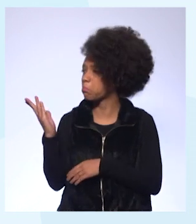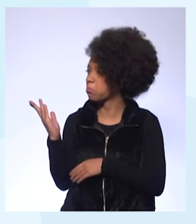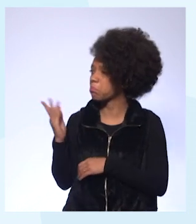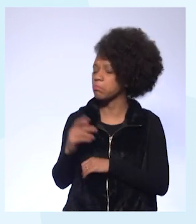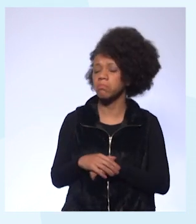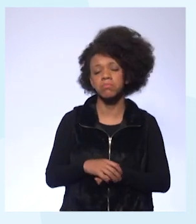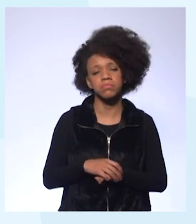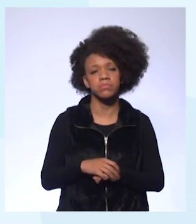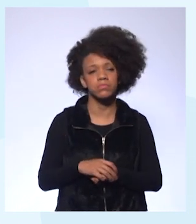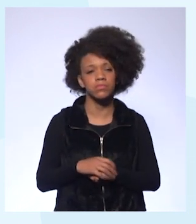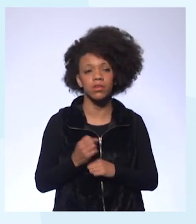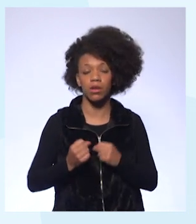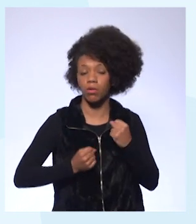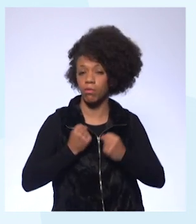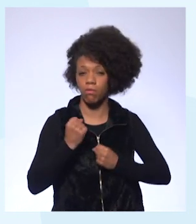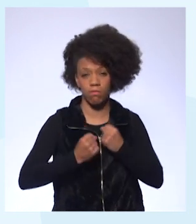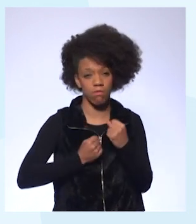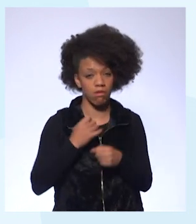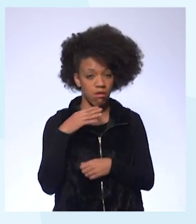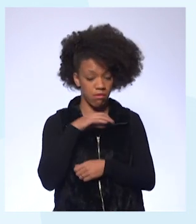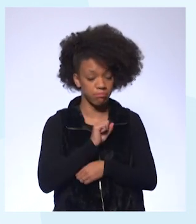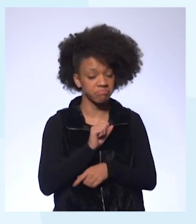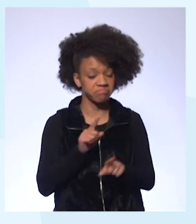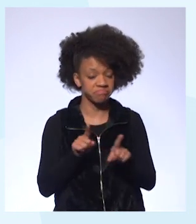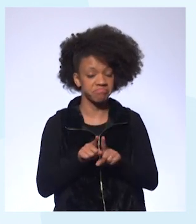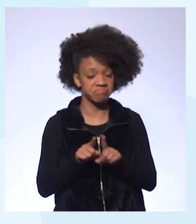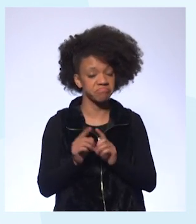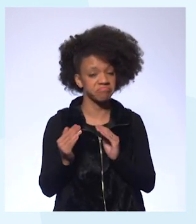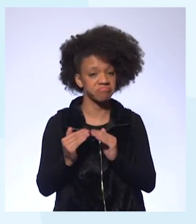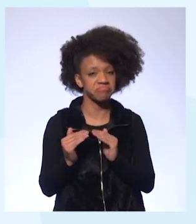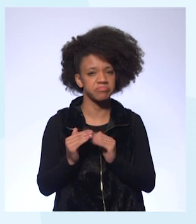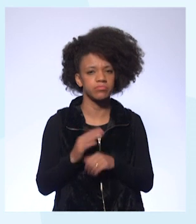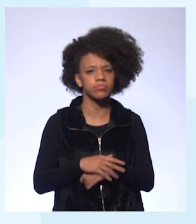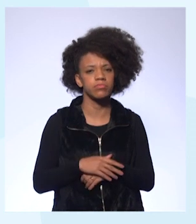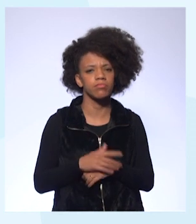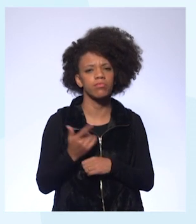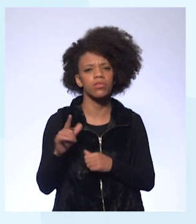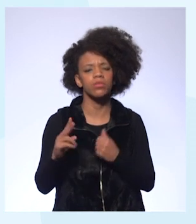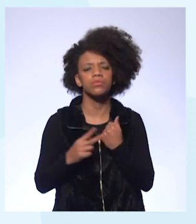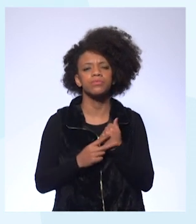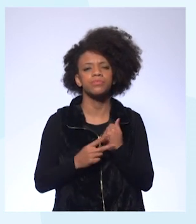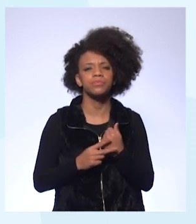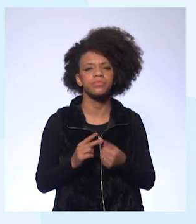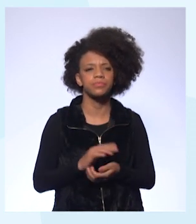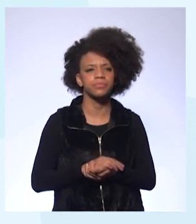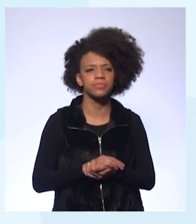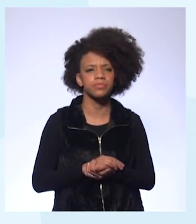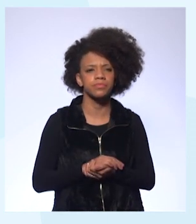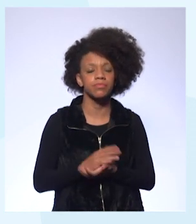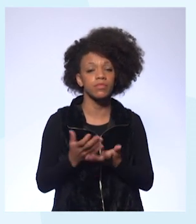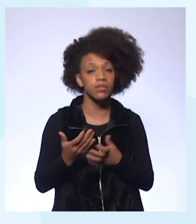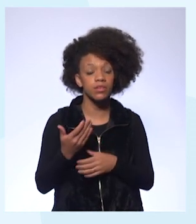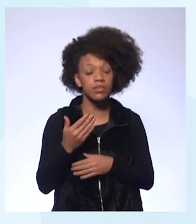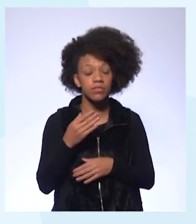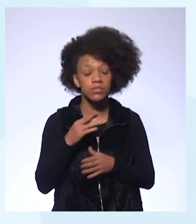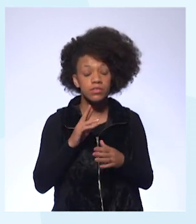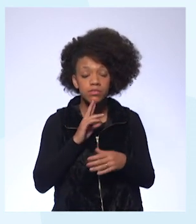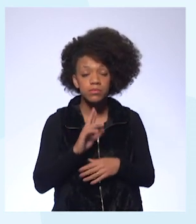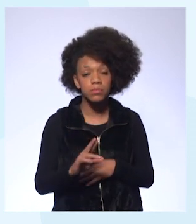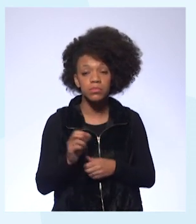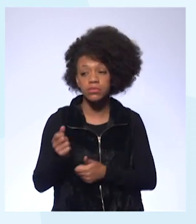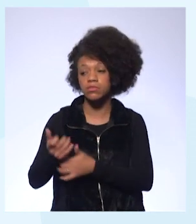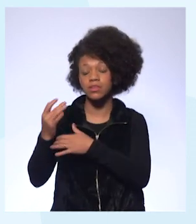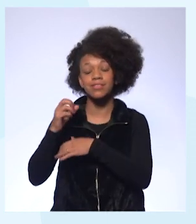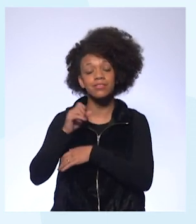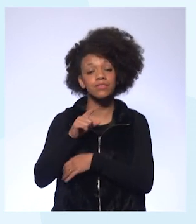fazer a correr muito rápido também ó nesse caso aí a gente usou um outro verbo encher o Wild mas olha só quero que você responda agora no chat se